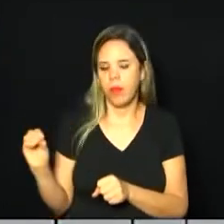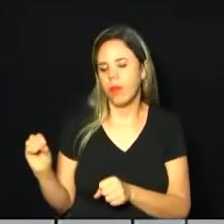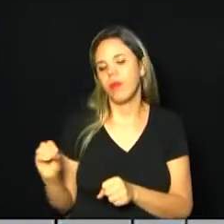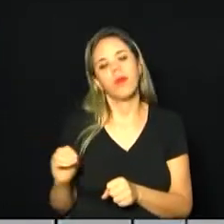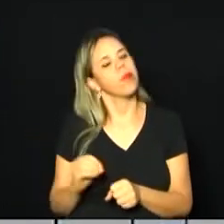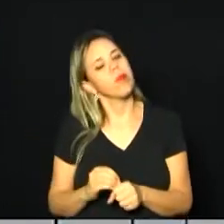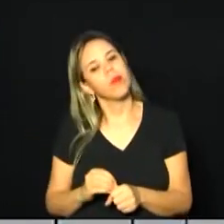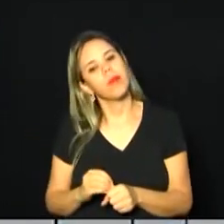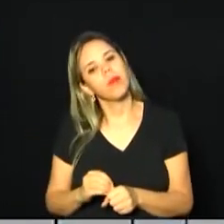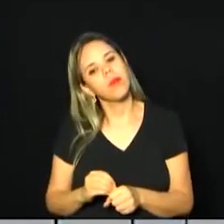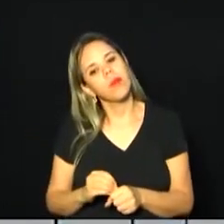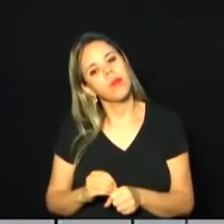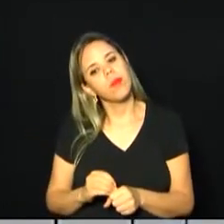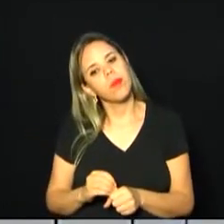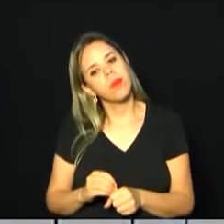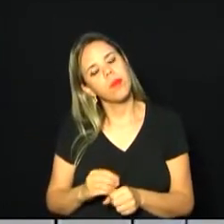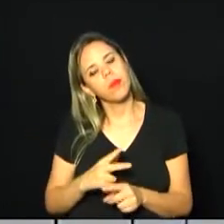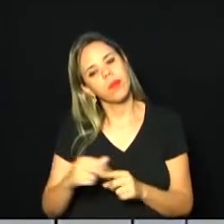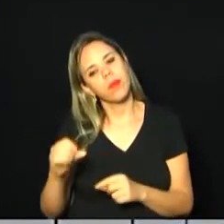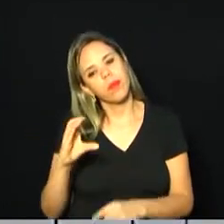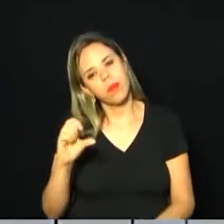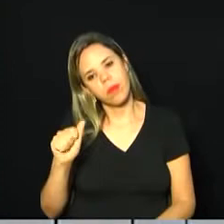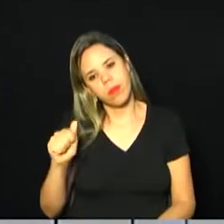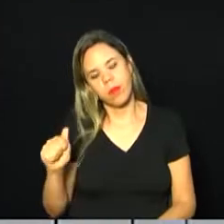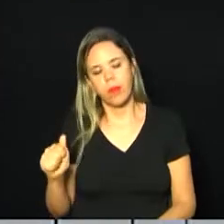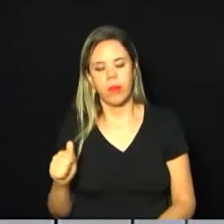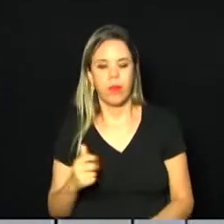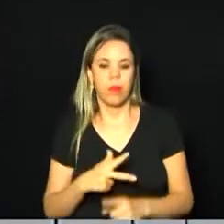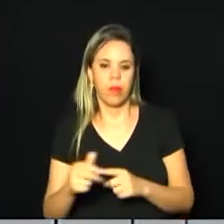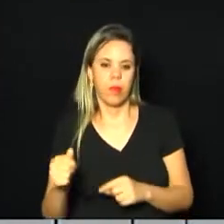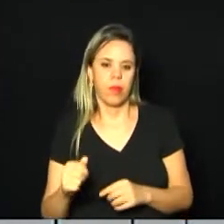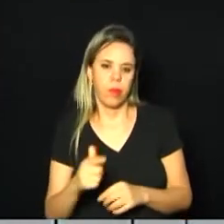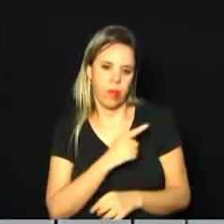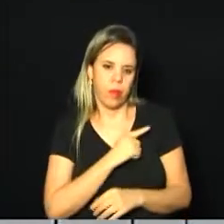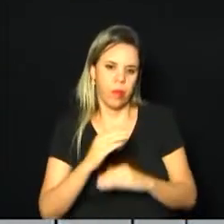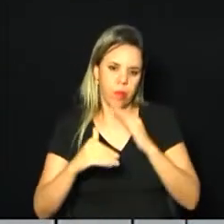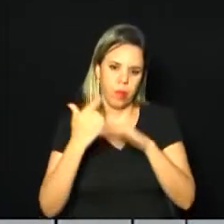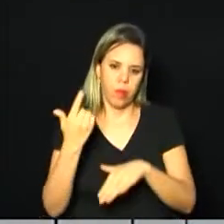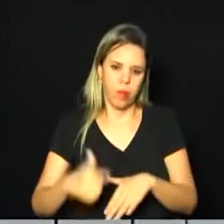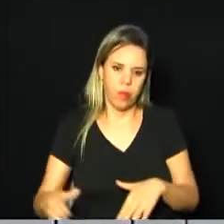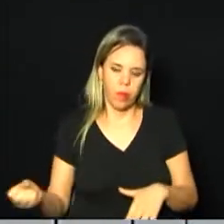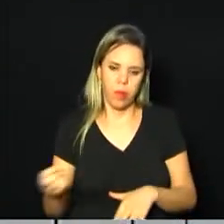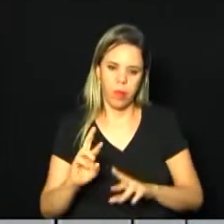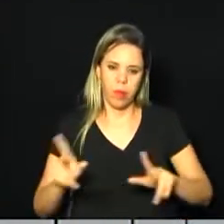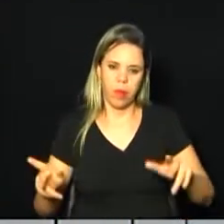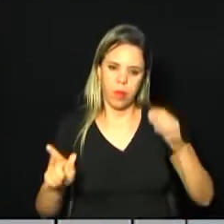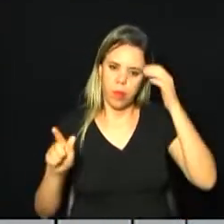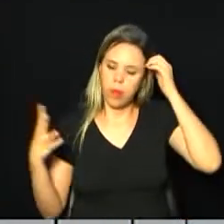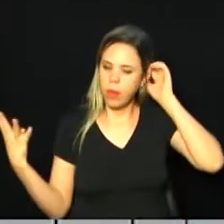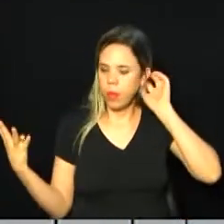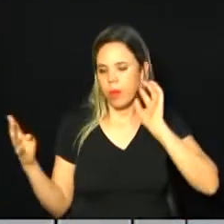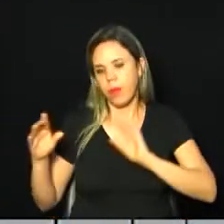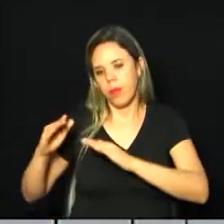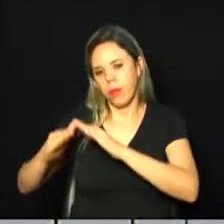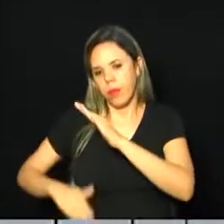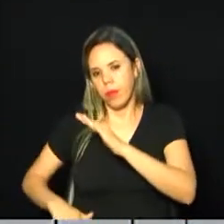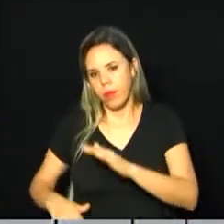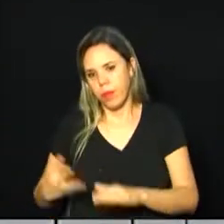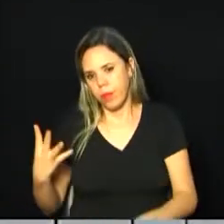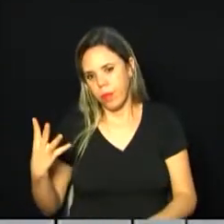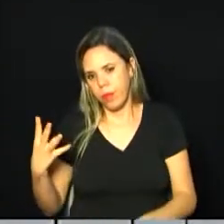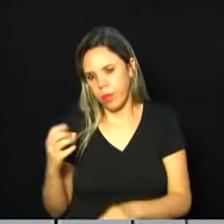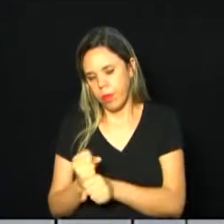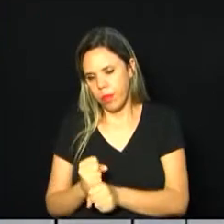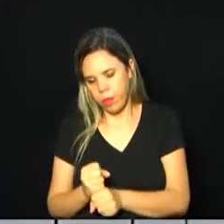CSA ultrapassa o bugre novamente mas o importante é que é diferença para o G4 caiu para apenas